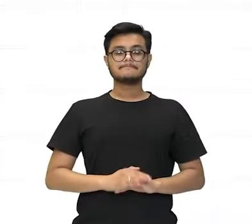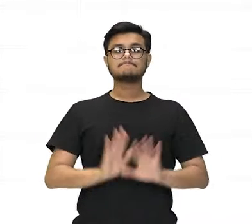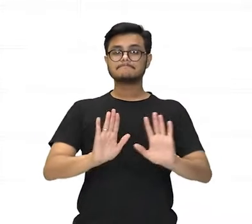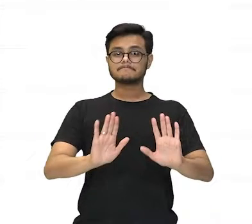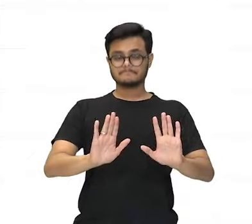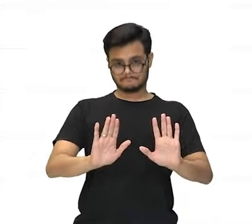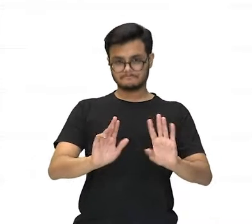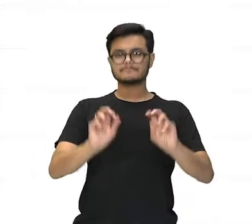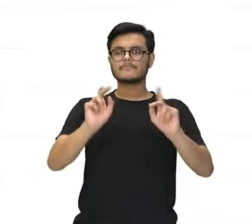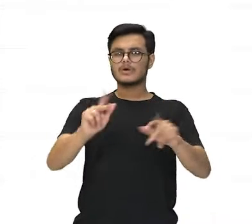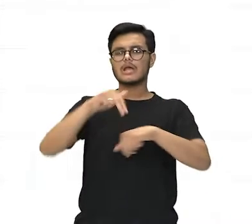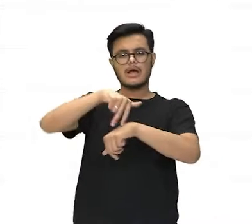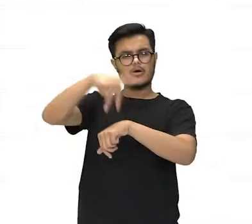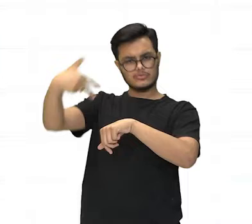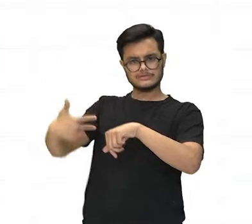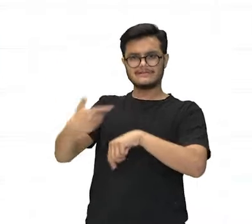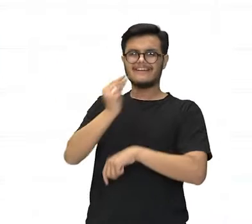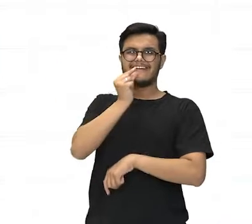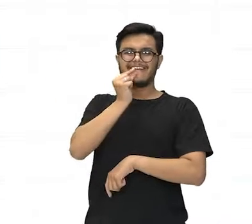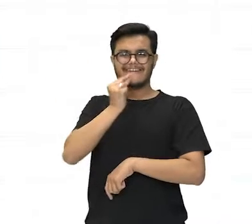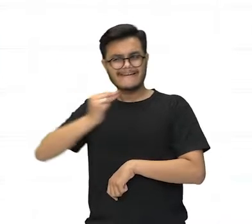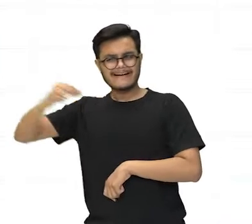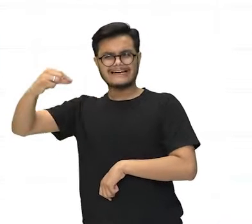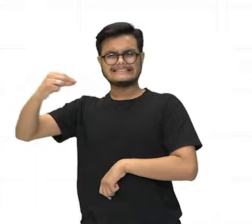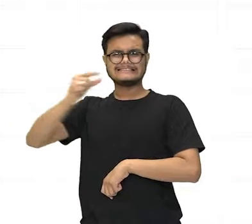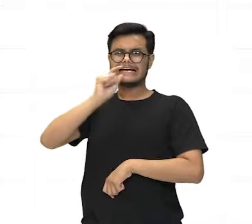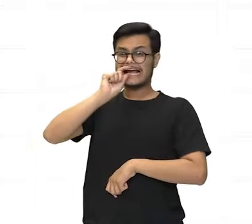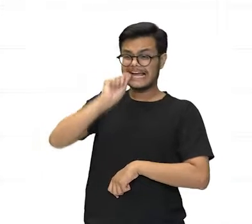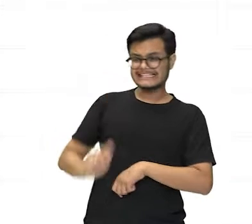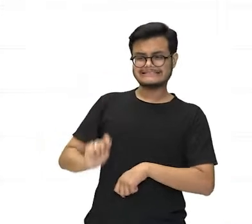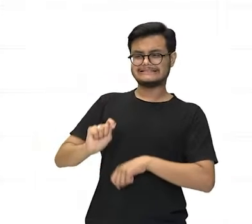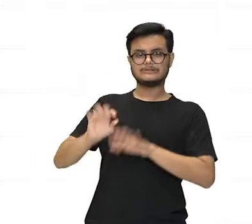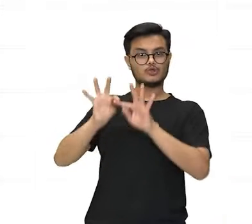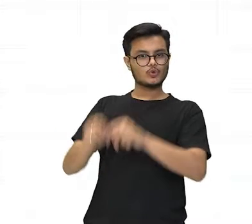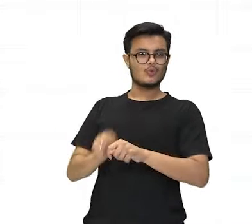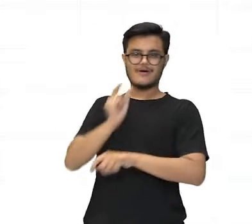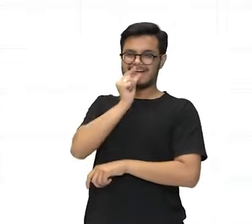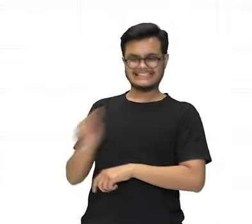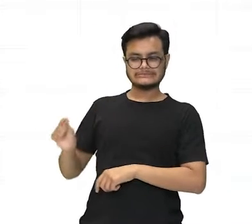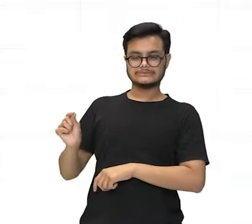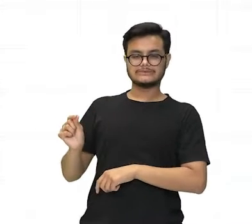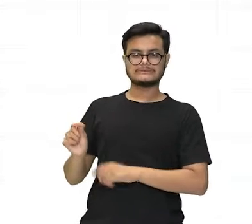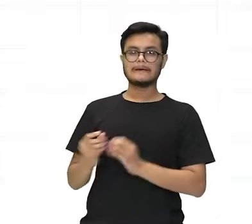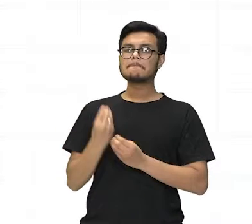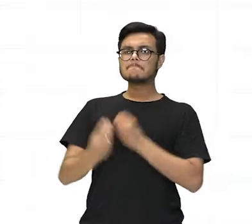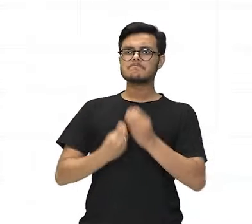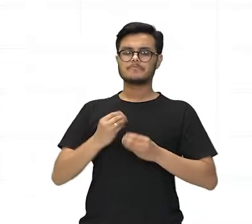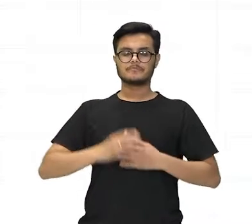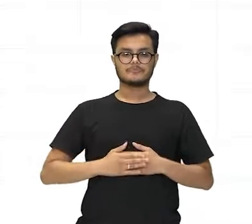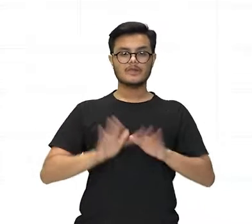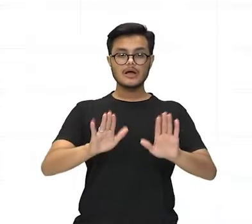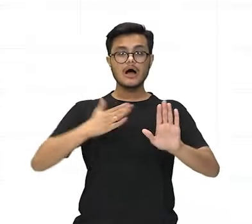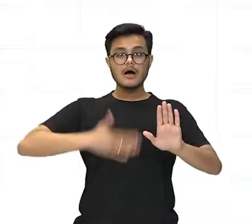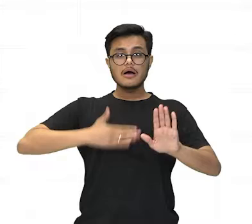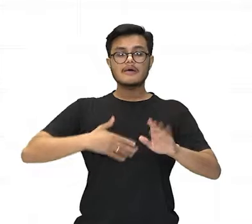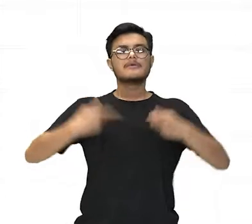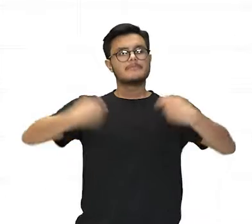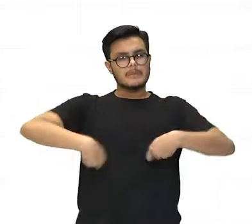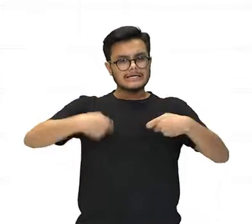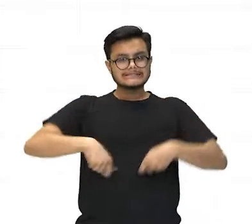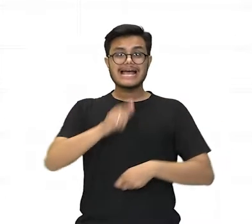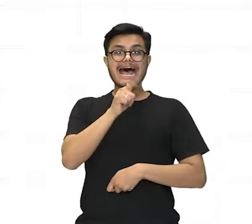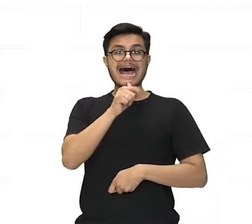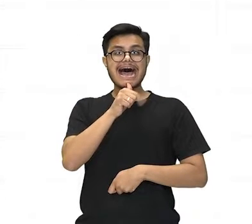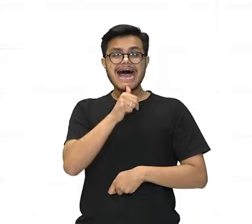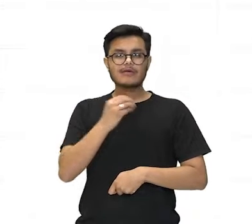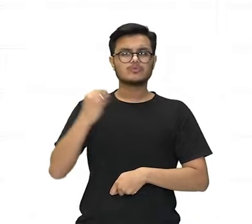quando ocorre a queda do dente por inteiro, ou seja, o dente saiu todo, tá? Primeiro, você vai lavar a boca